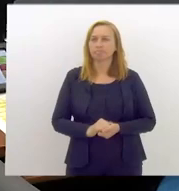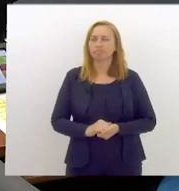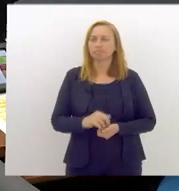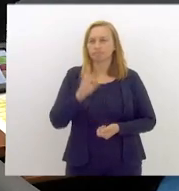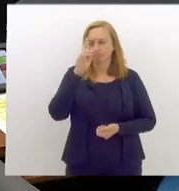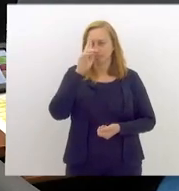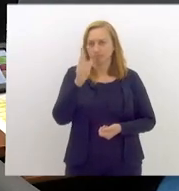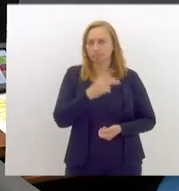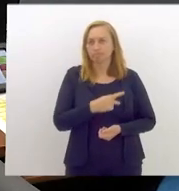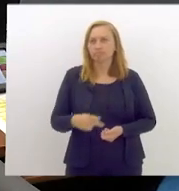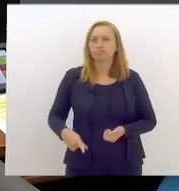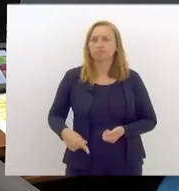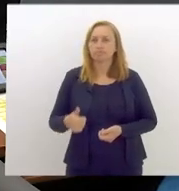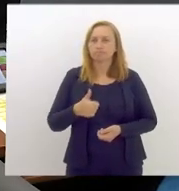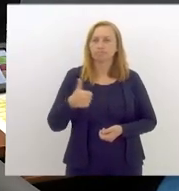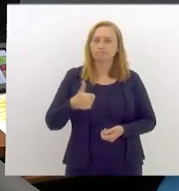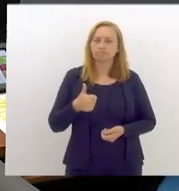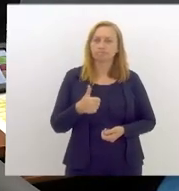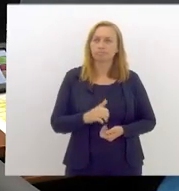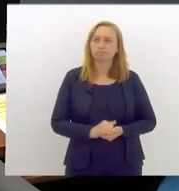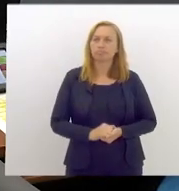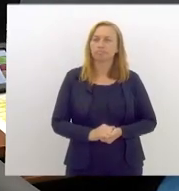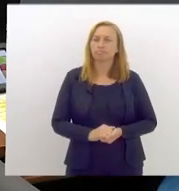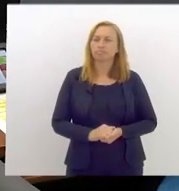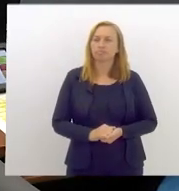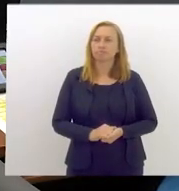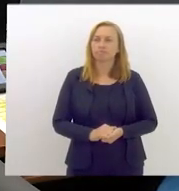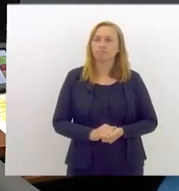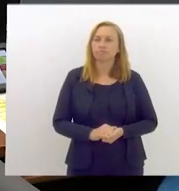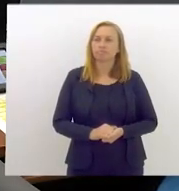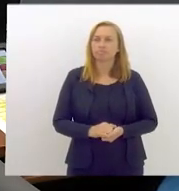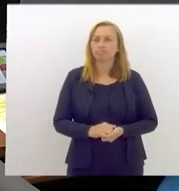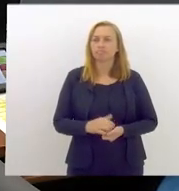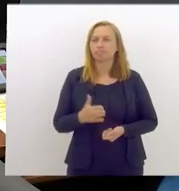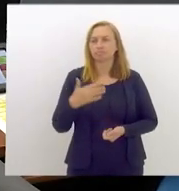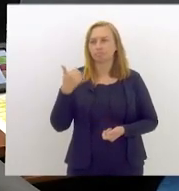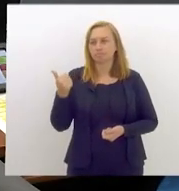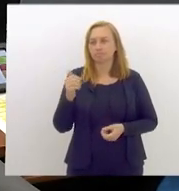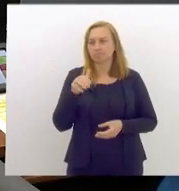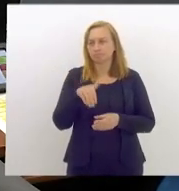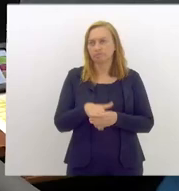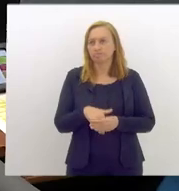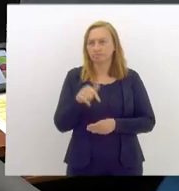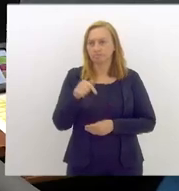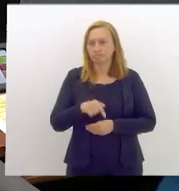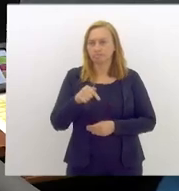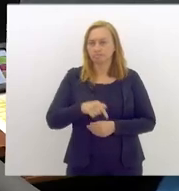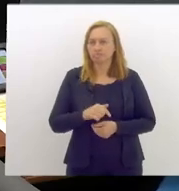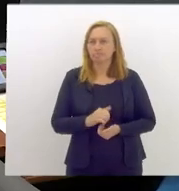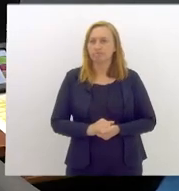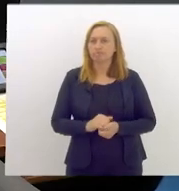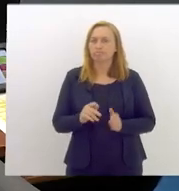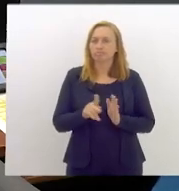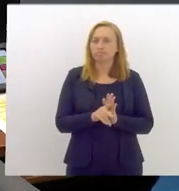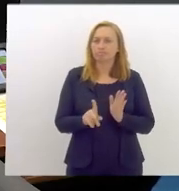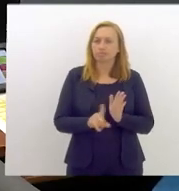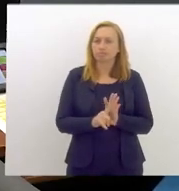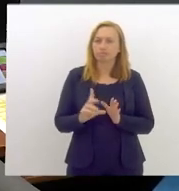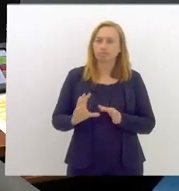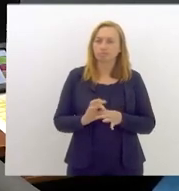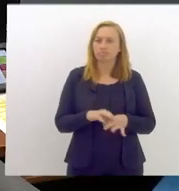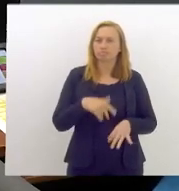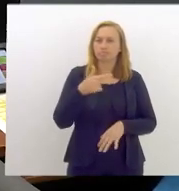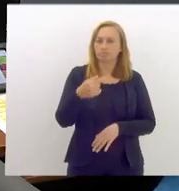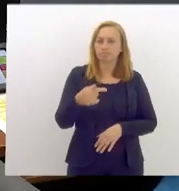senhor presidente em primeiro lugar dizer que salvo o melhor juízo que está sendo votado aqui é o projeto de lei complementar